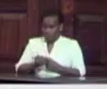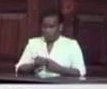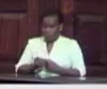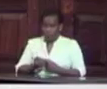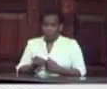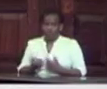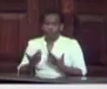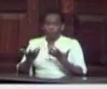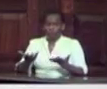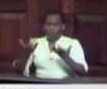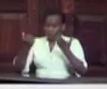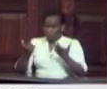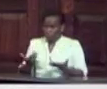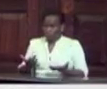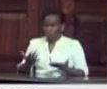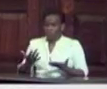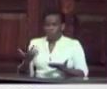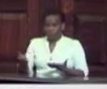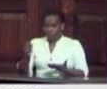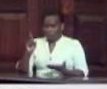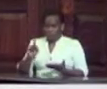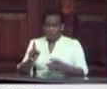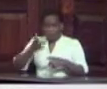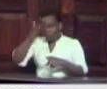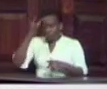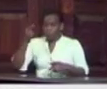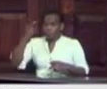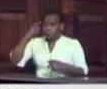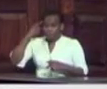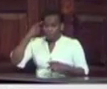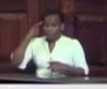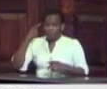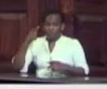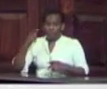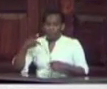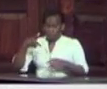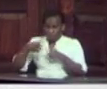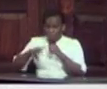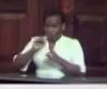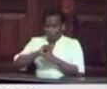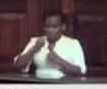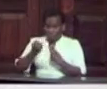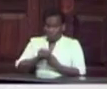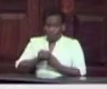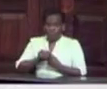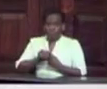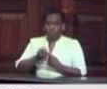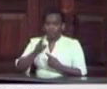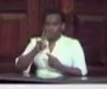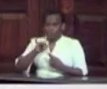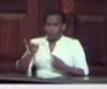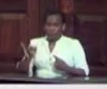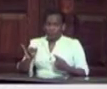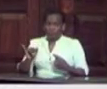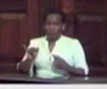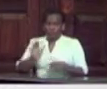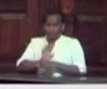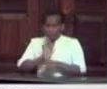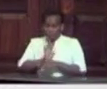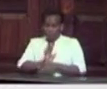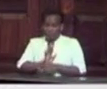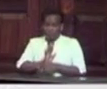E eu quero discordar daqueles que acharam que o corte social iria